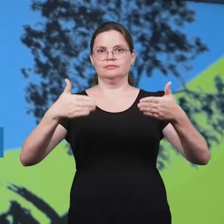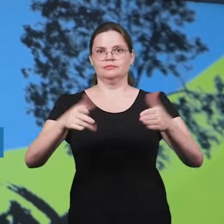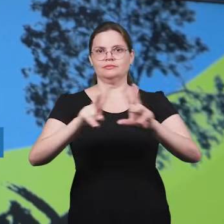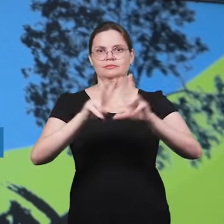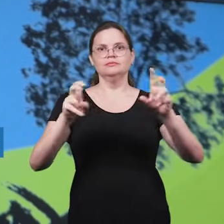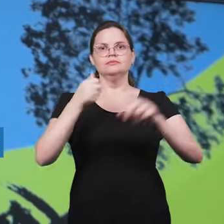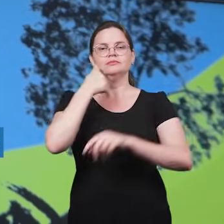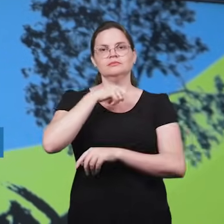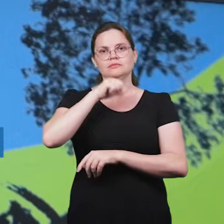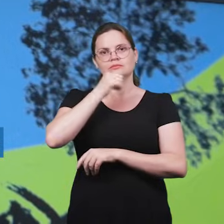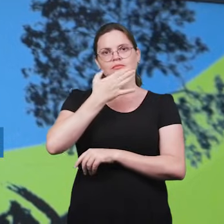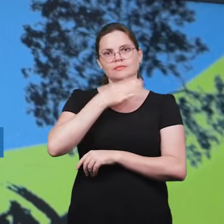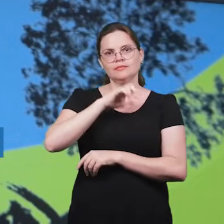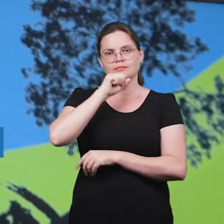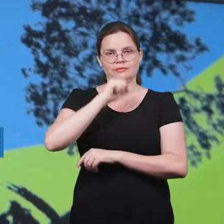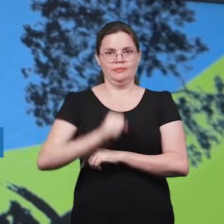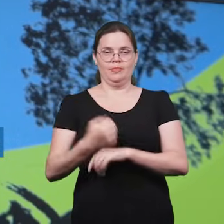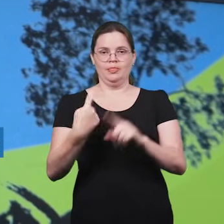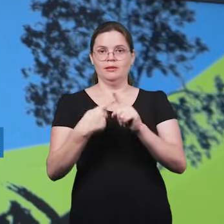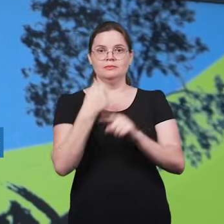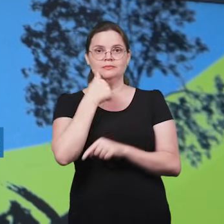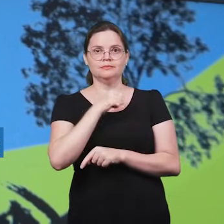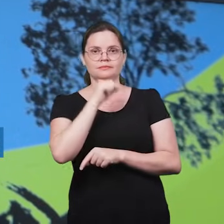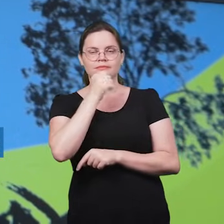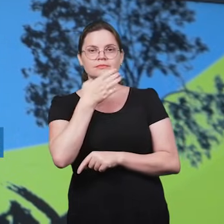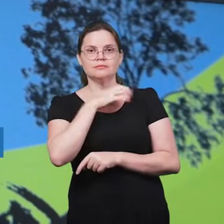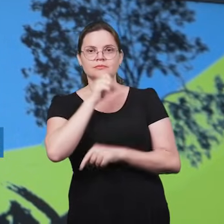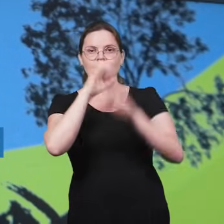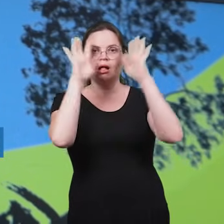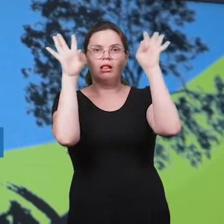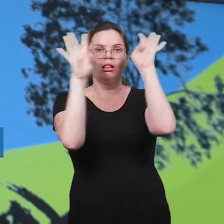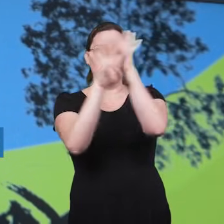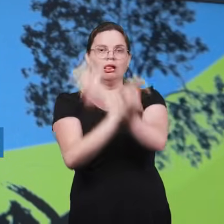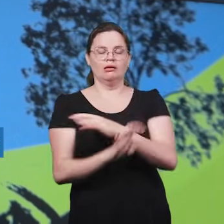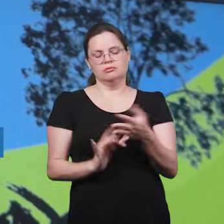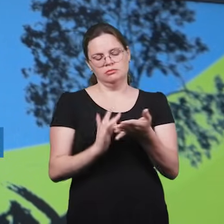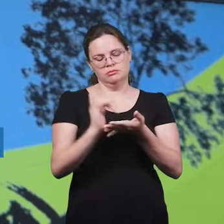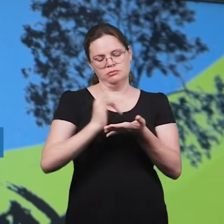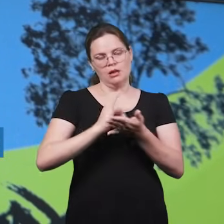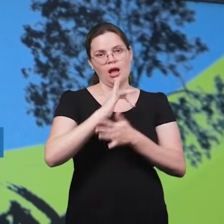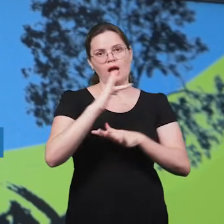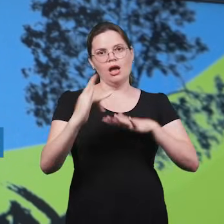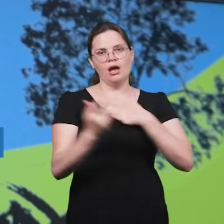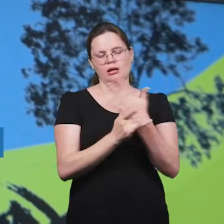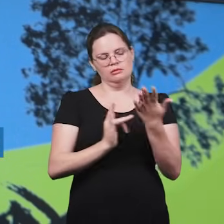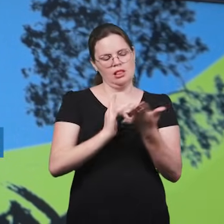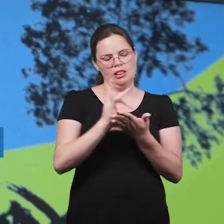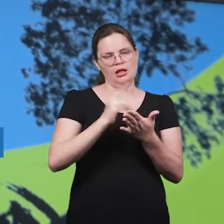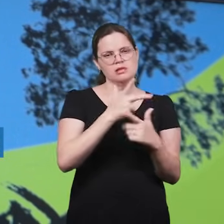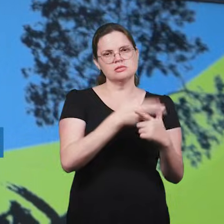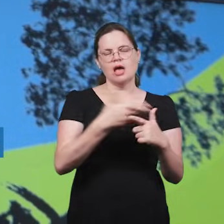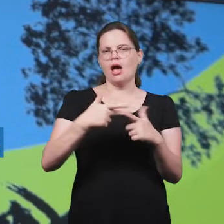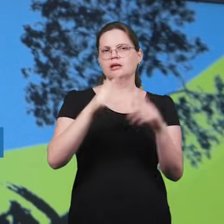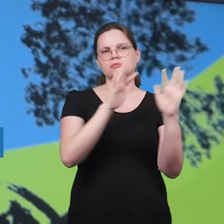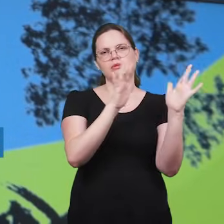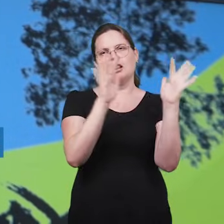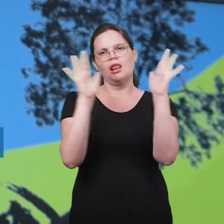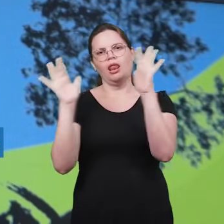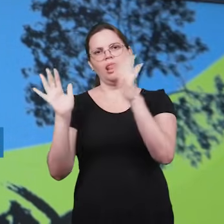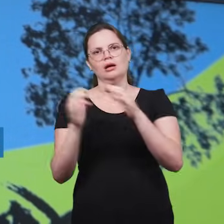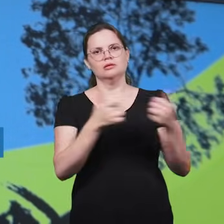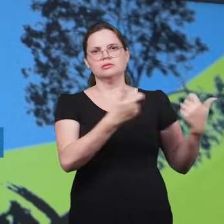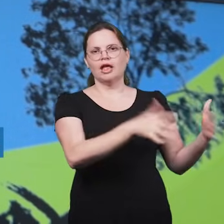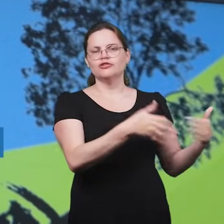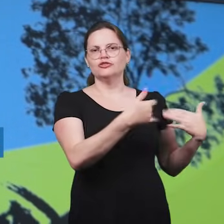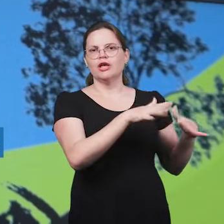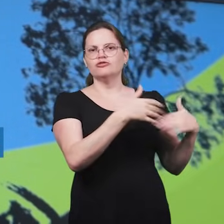pais, porque muitos pais estão distraídos com as redes sociais, com as séries, enquanto os filhos estavam